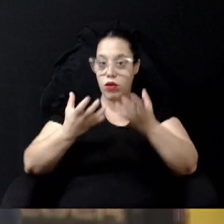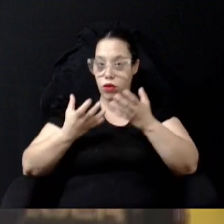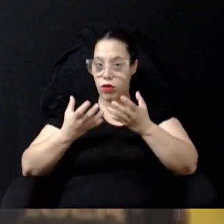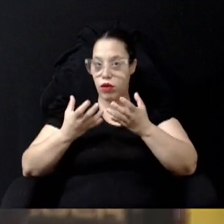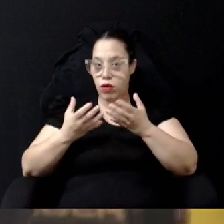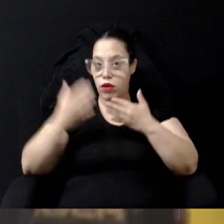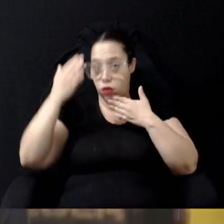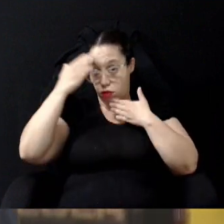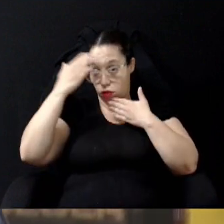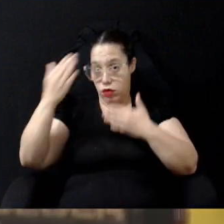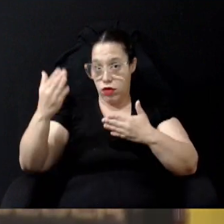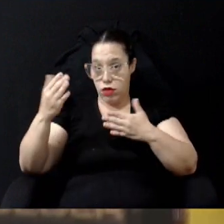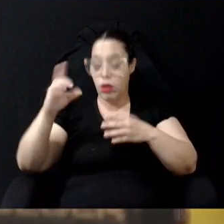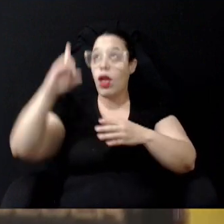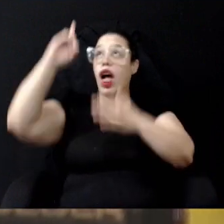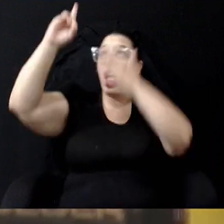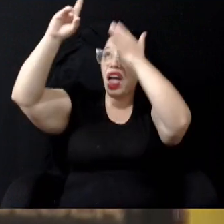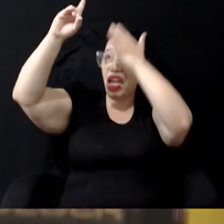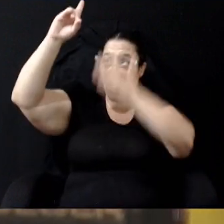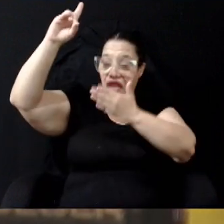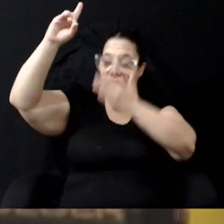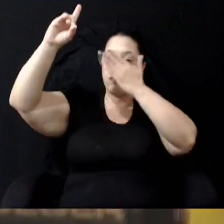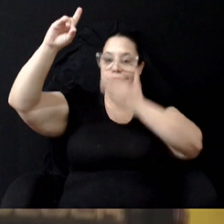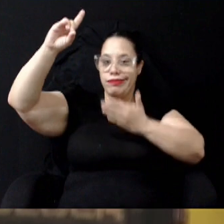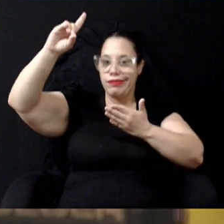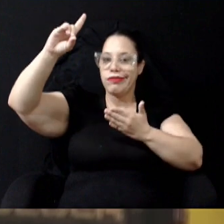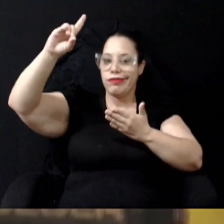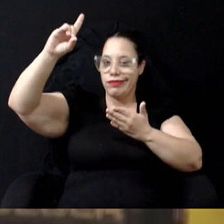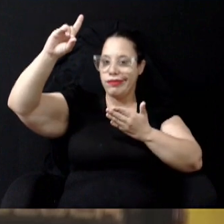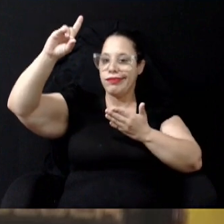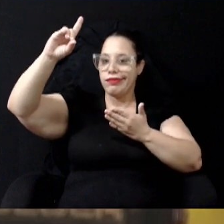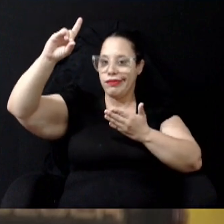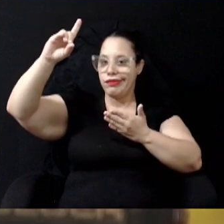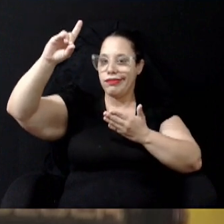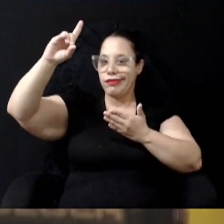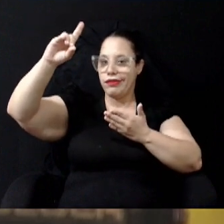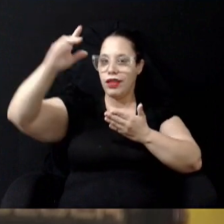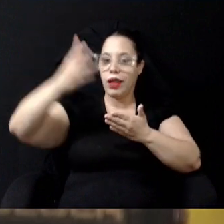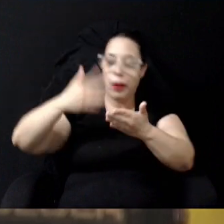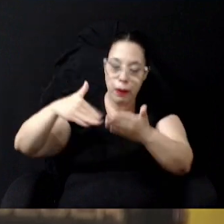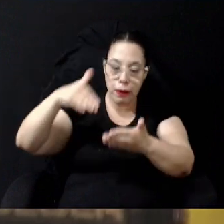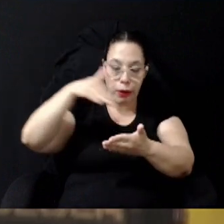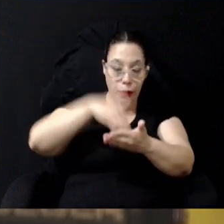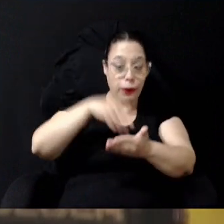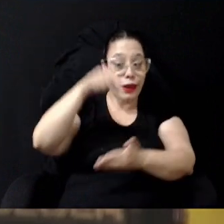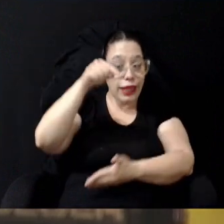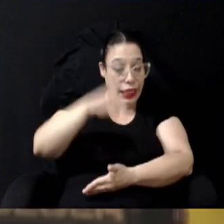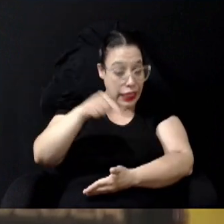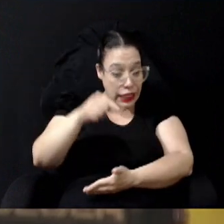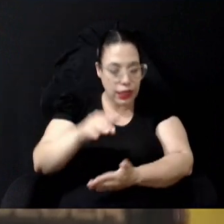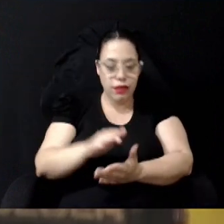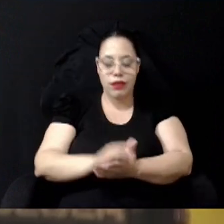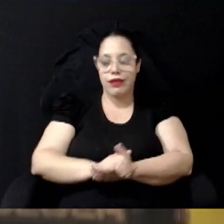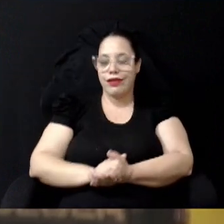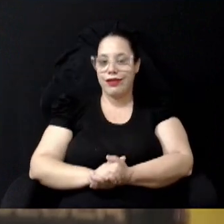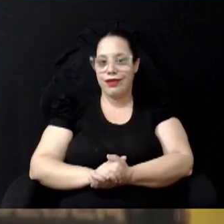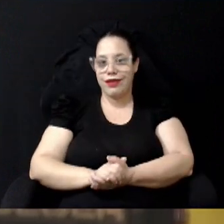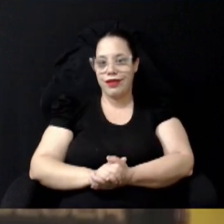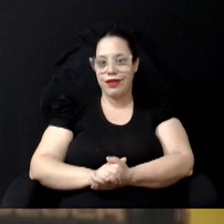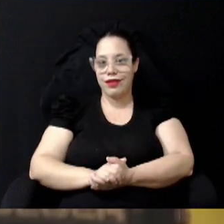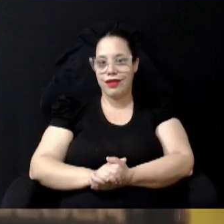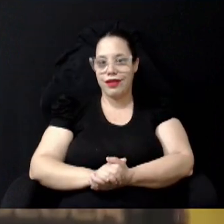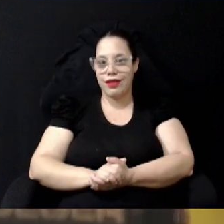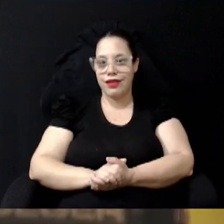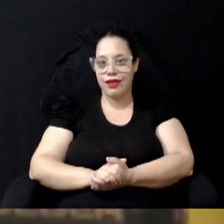agradecer a Deus, né, que me trouxe até aqui, né, para esse evento, né,